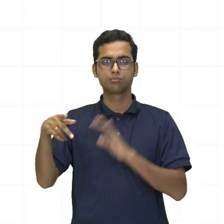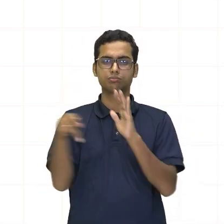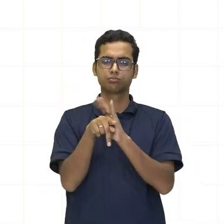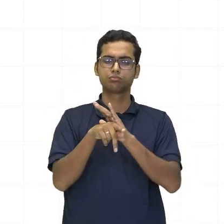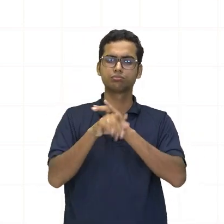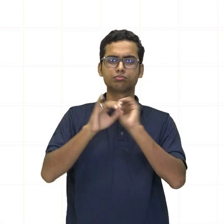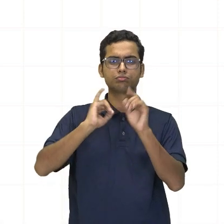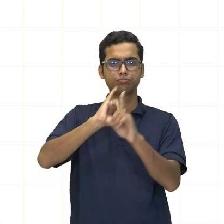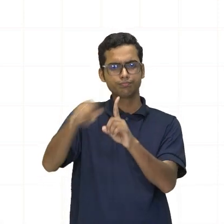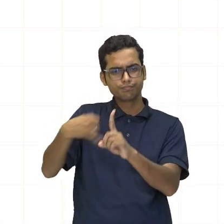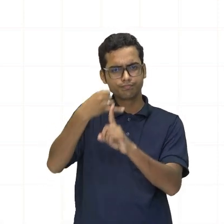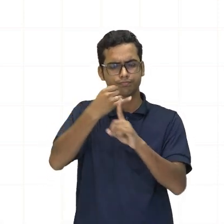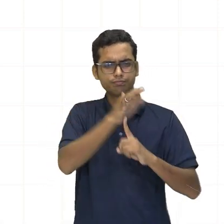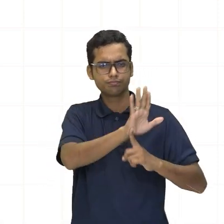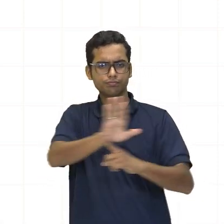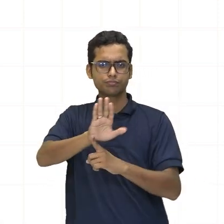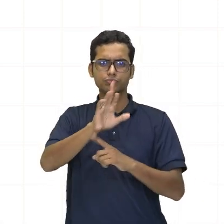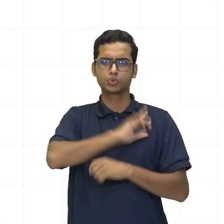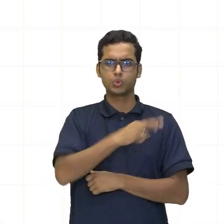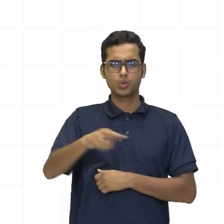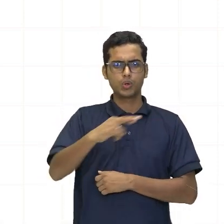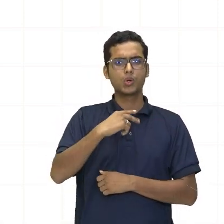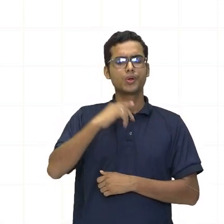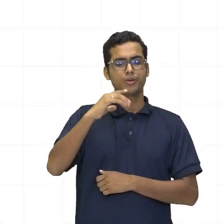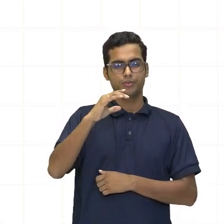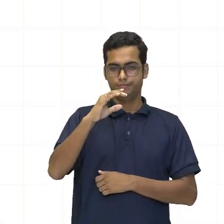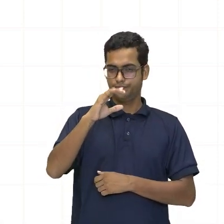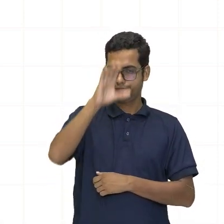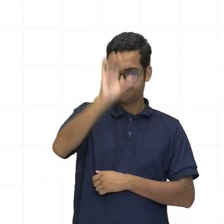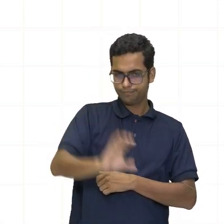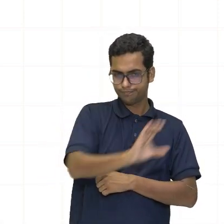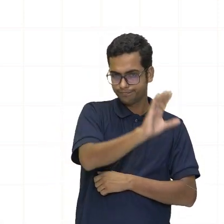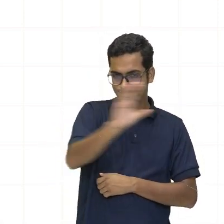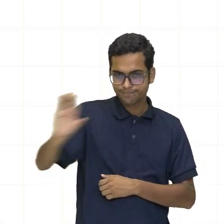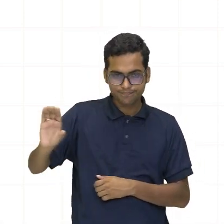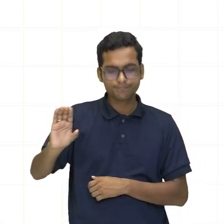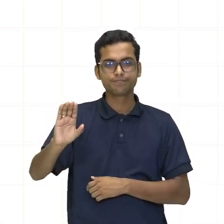cristã através da catequização. Então, os